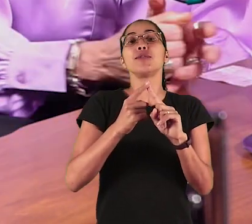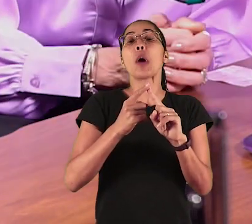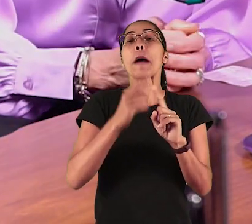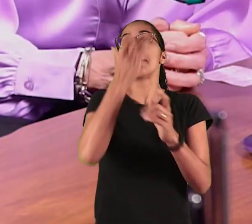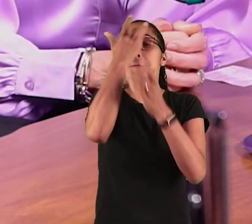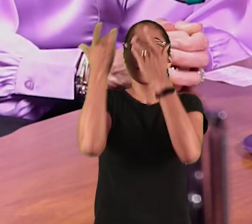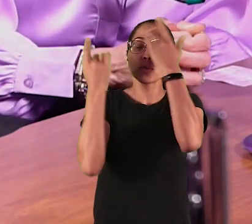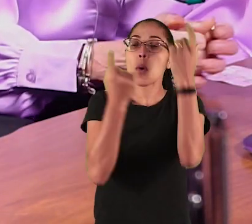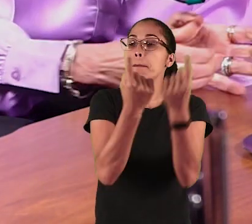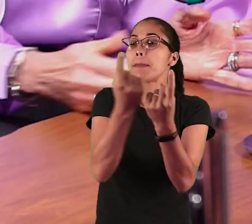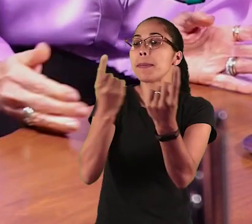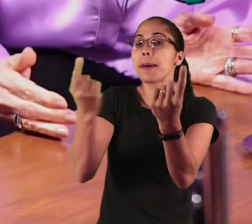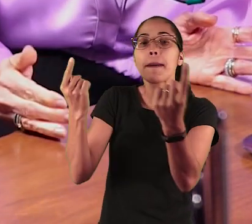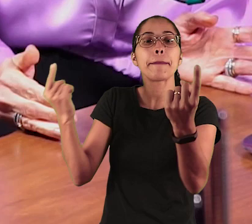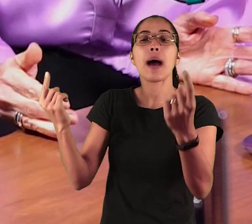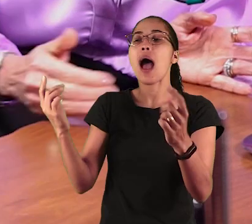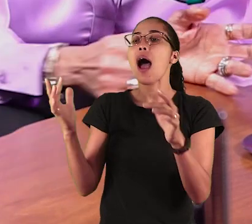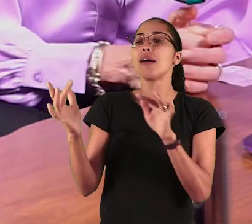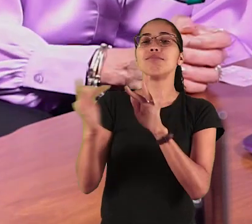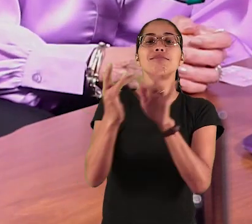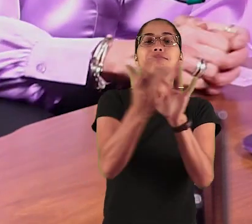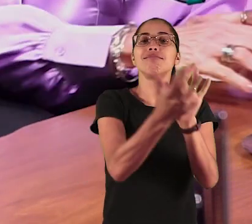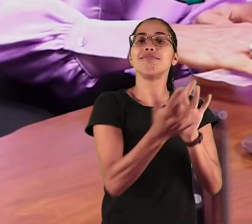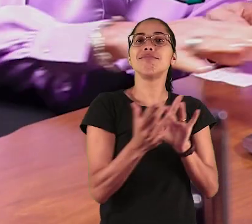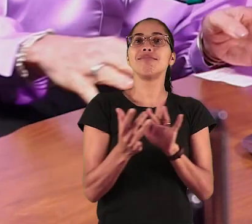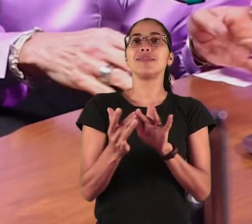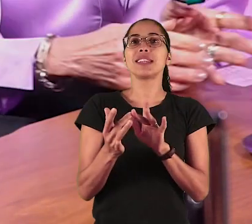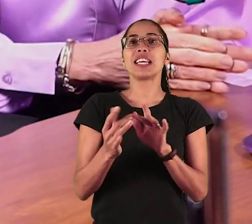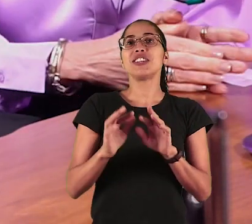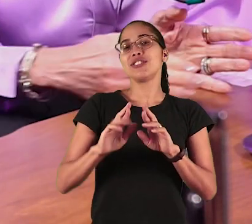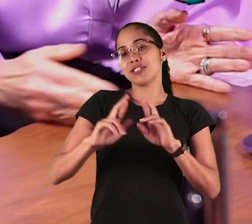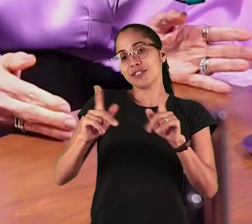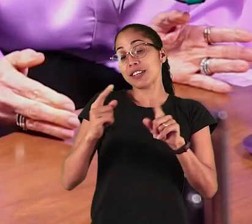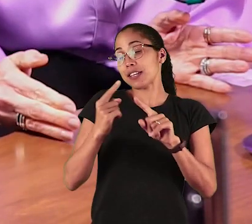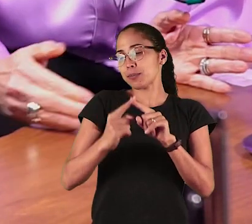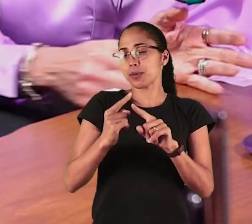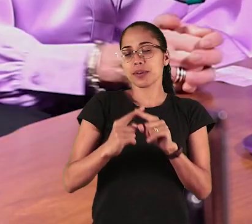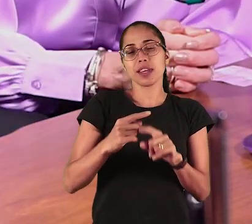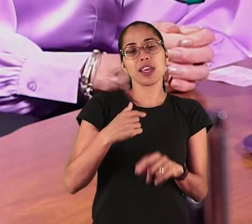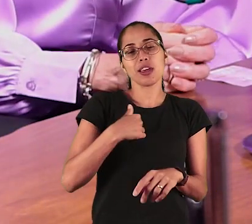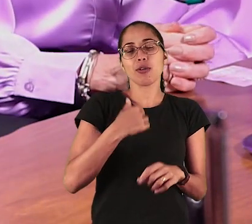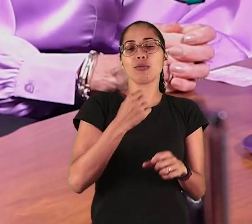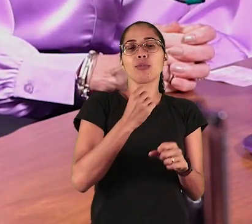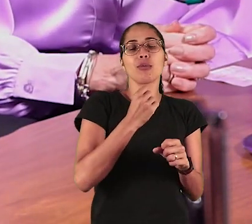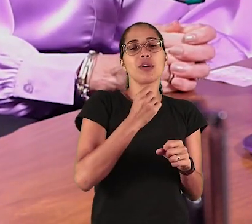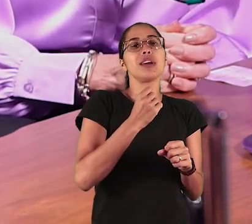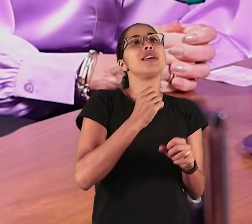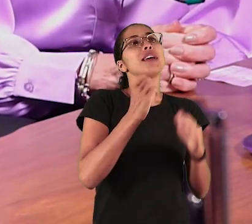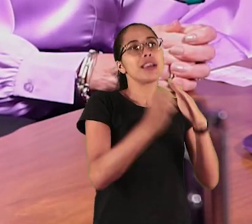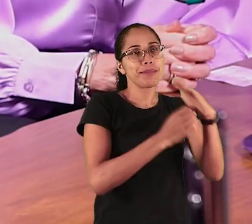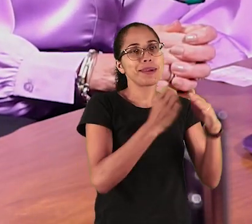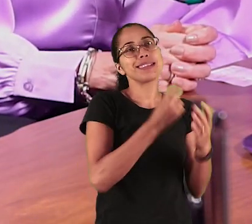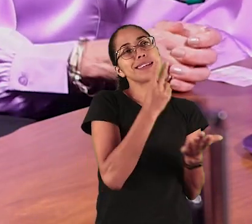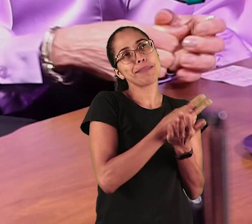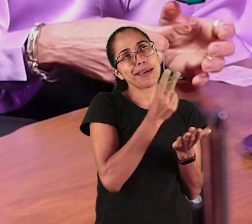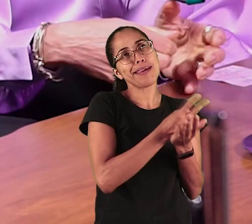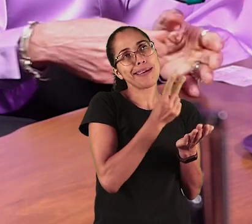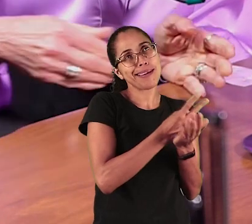ali ao meu redor Então é só um pouquinho da história um pouco diferente porque eu fiquei muito tempo na mesma empresa mas